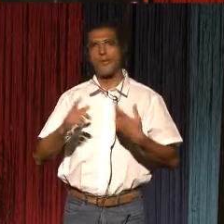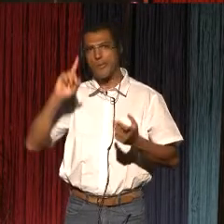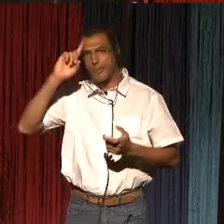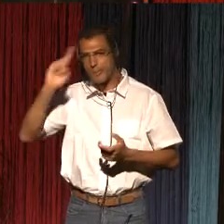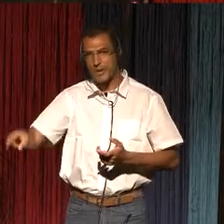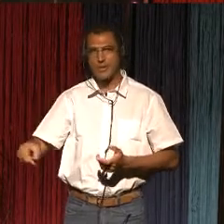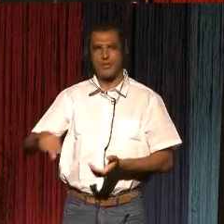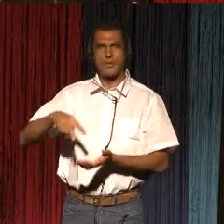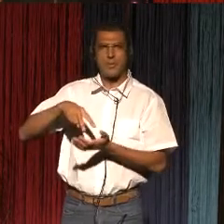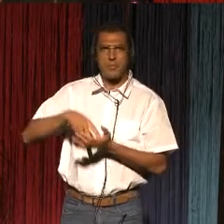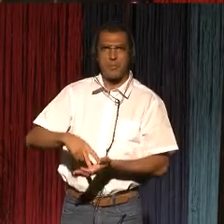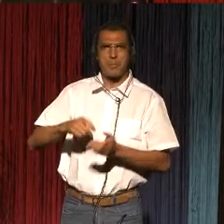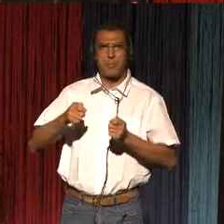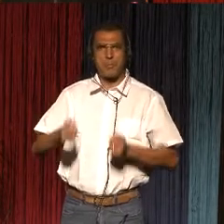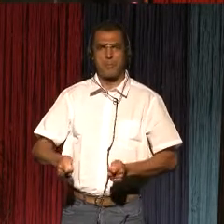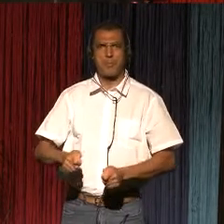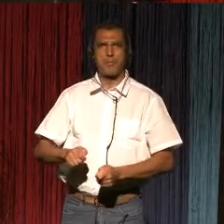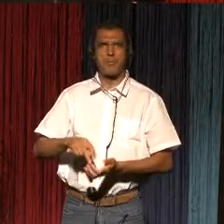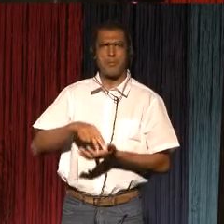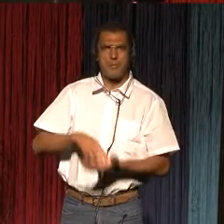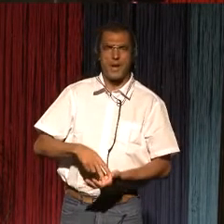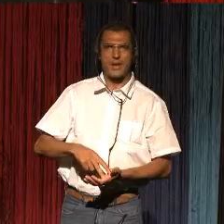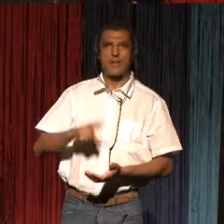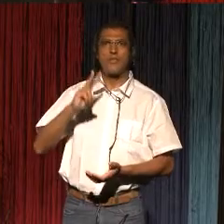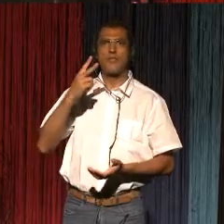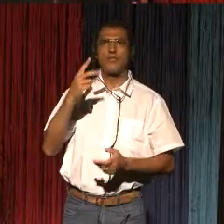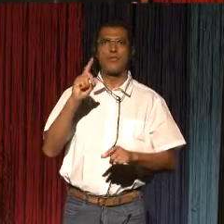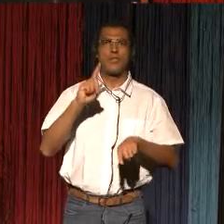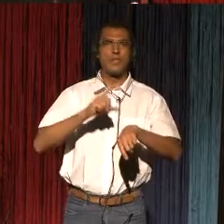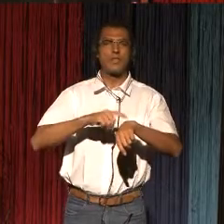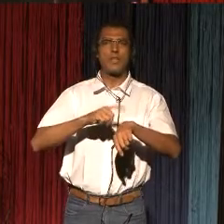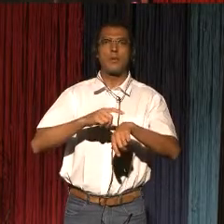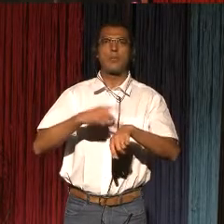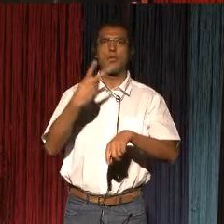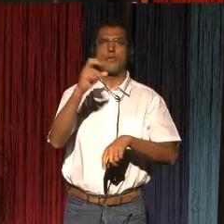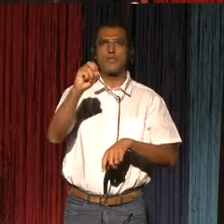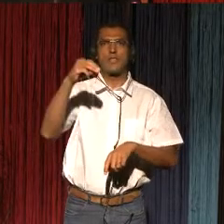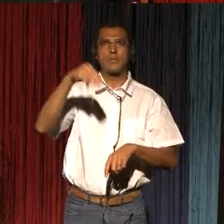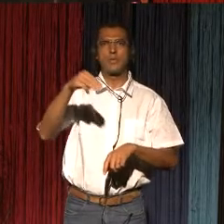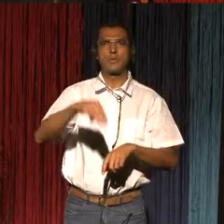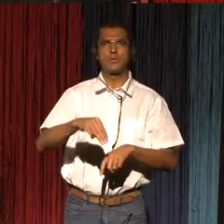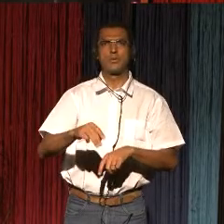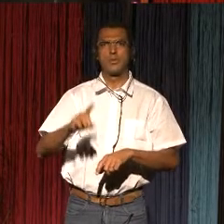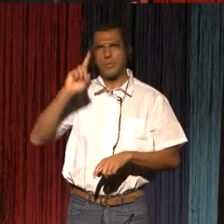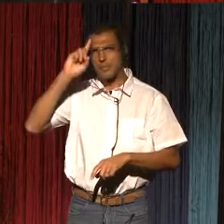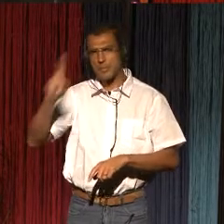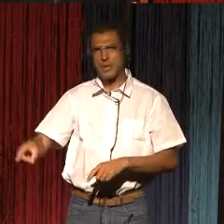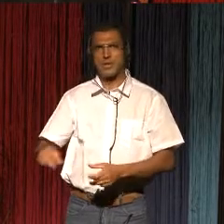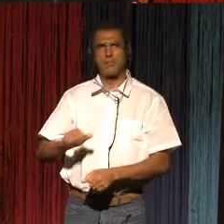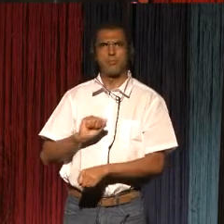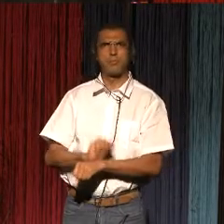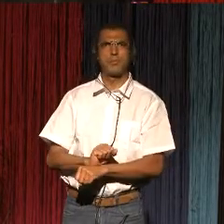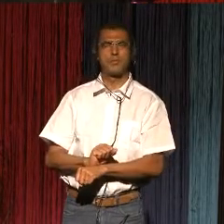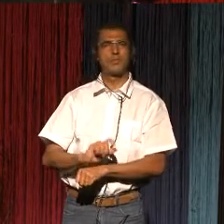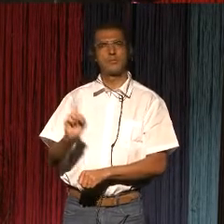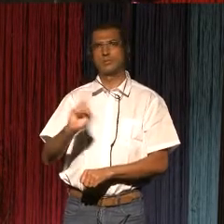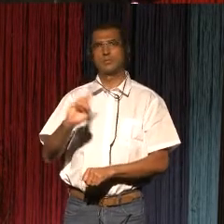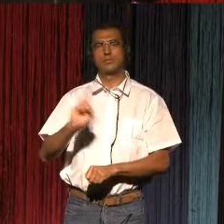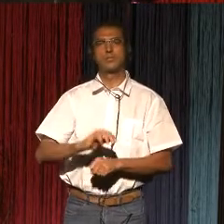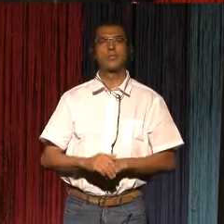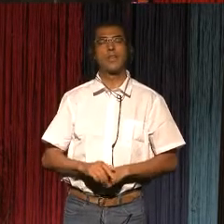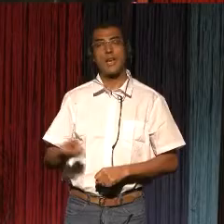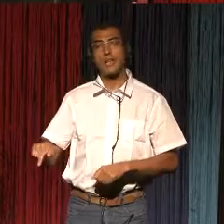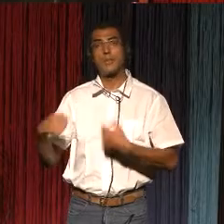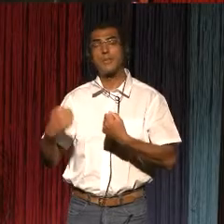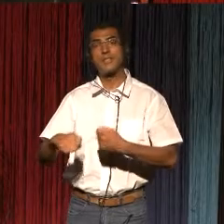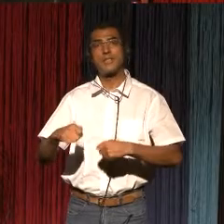minutos, ouvindo apenas uma aula. As crianças têm que ser ativas, elas têm que fazer atividades práticas. Essas crianças pequenas